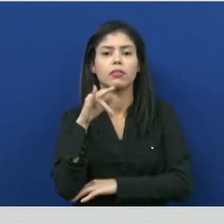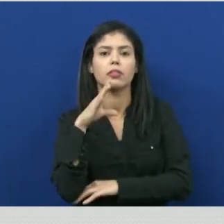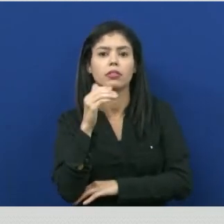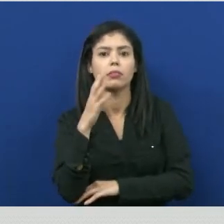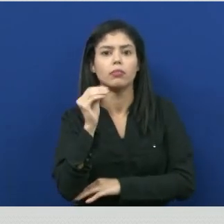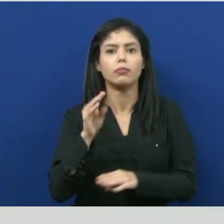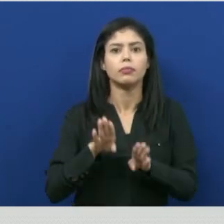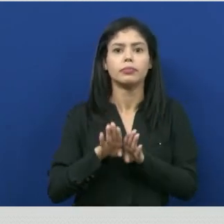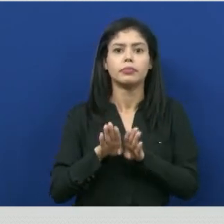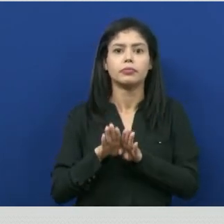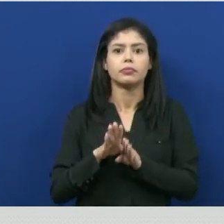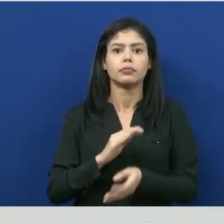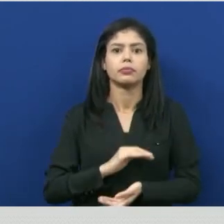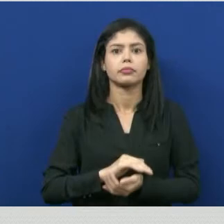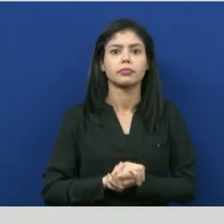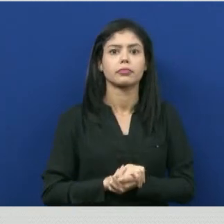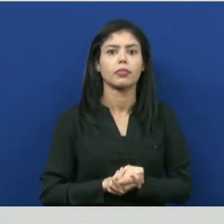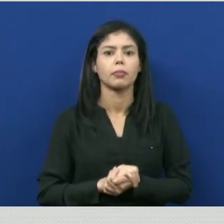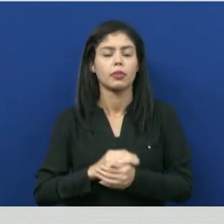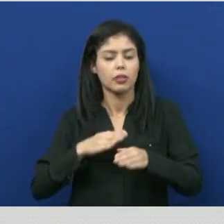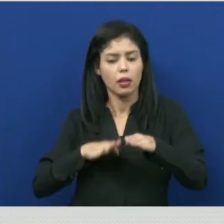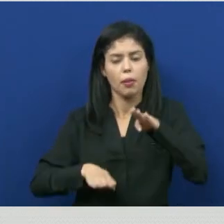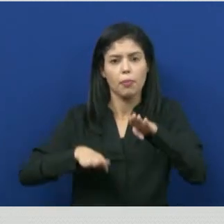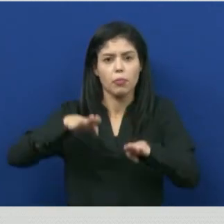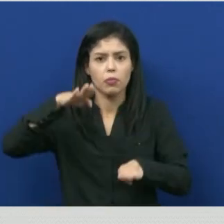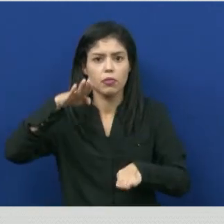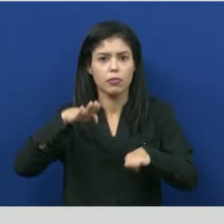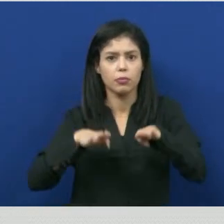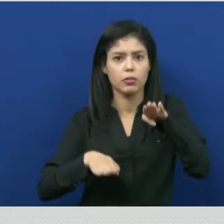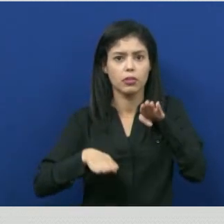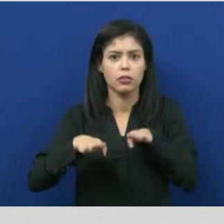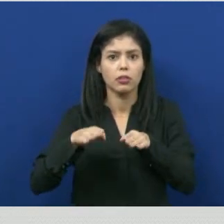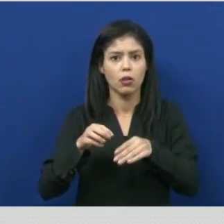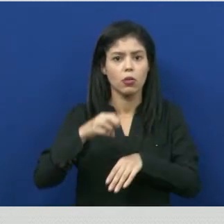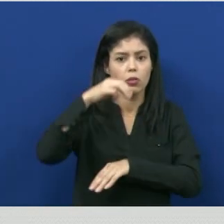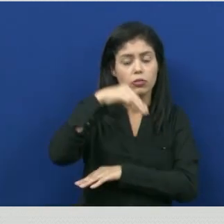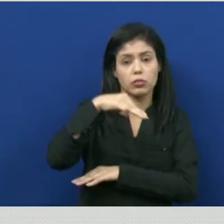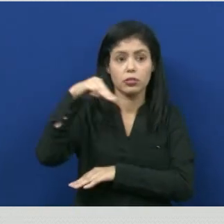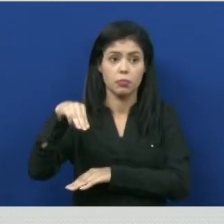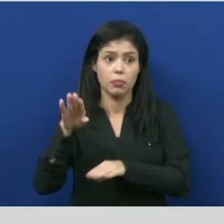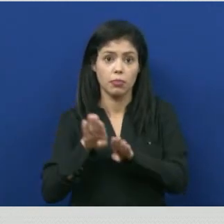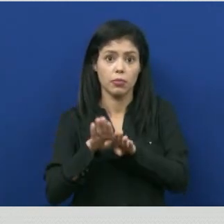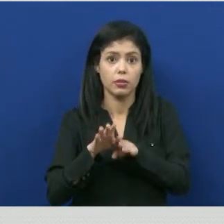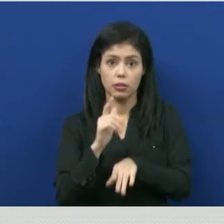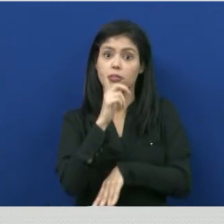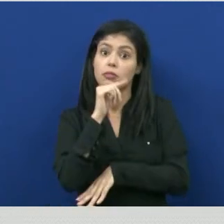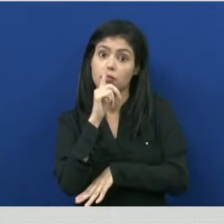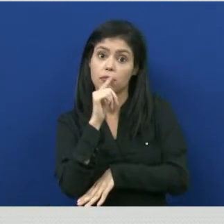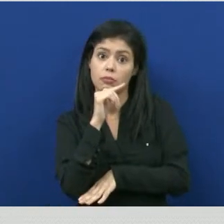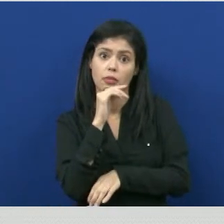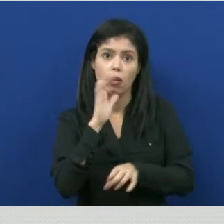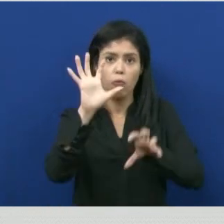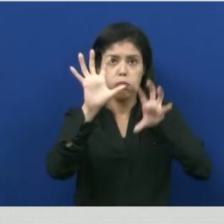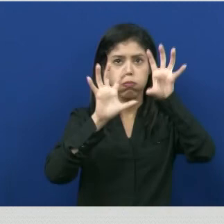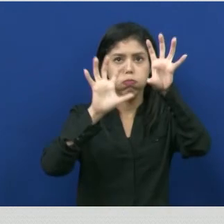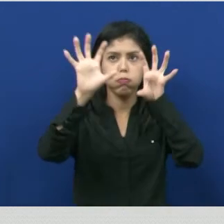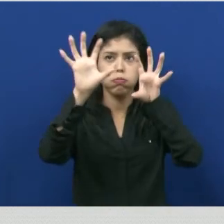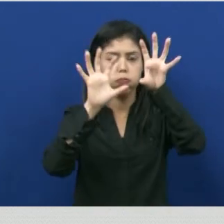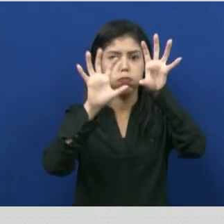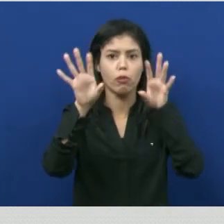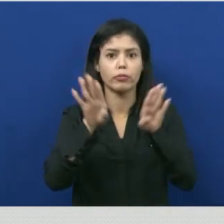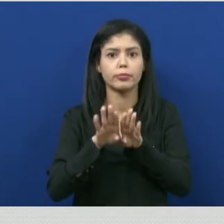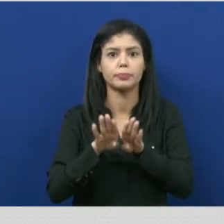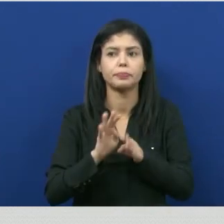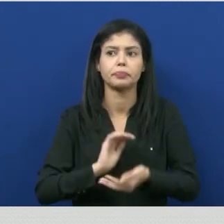acontece pela movimentação de massas líquidas ou gasosas. E essa movimentação